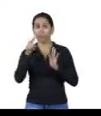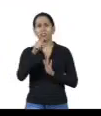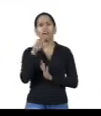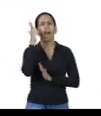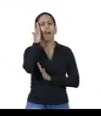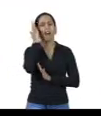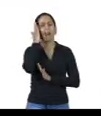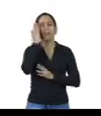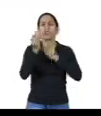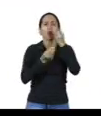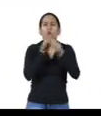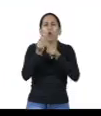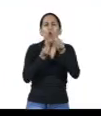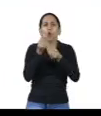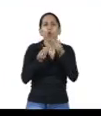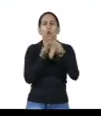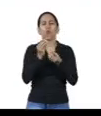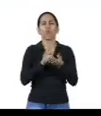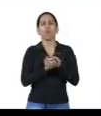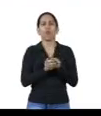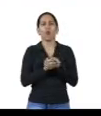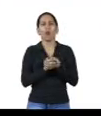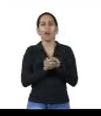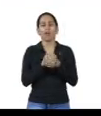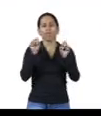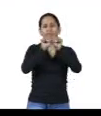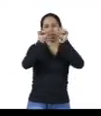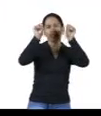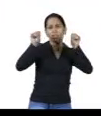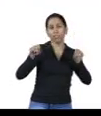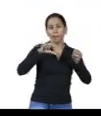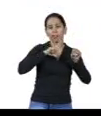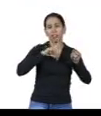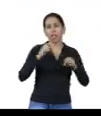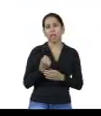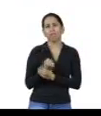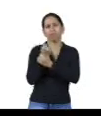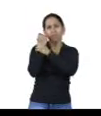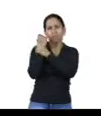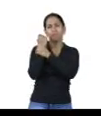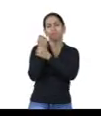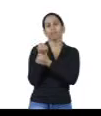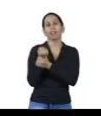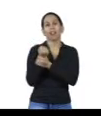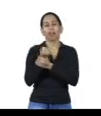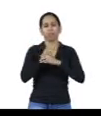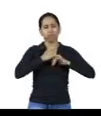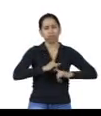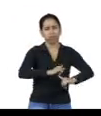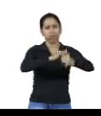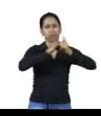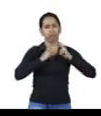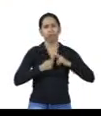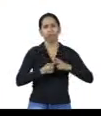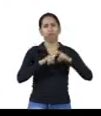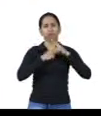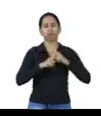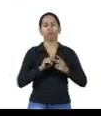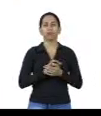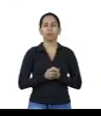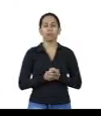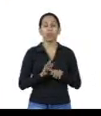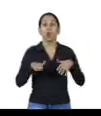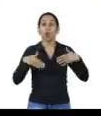quais são os dispositivos e sistemas fundamentais para dar segurança às máquinas e equipamentos. Quais as medidas